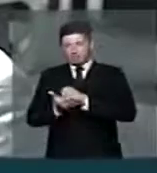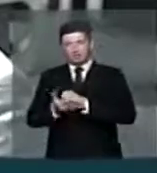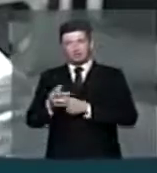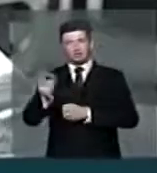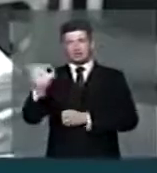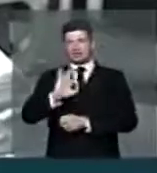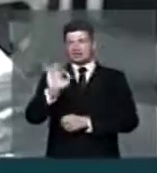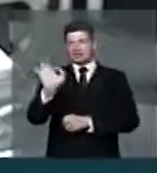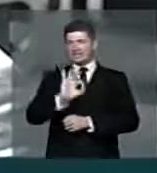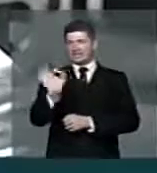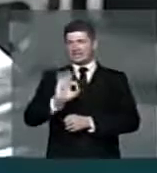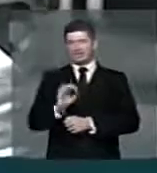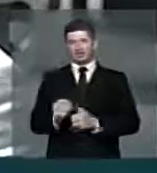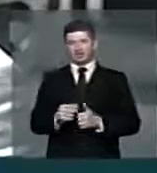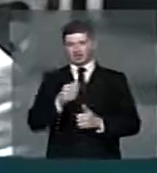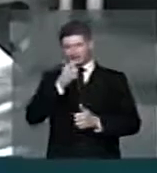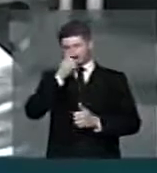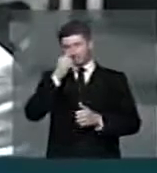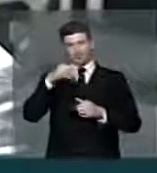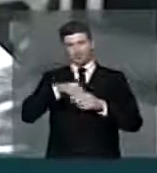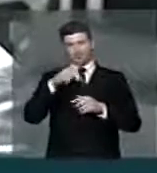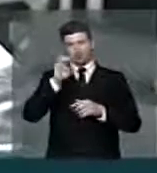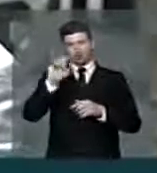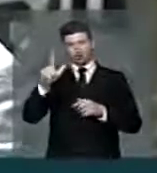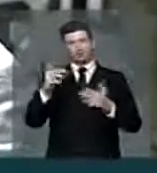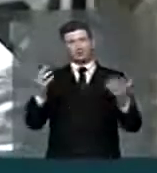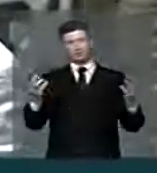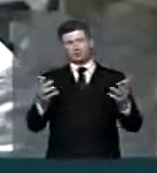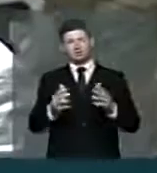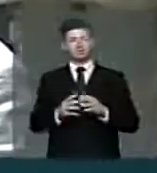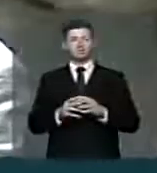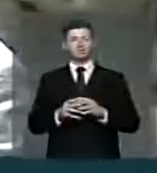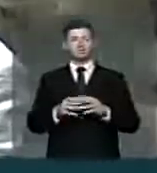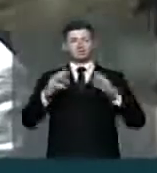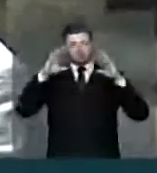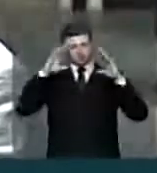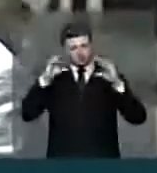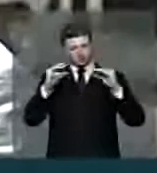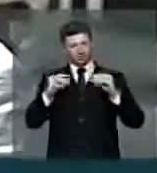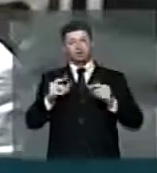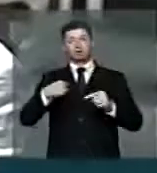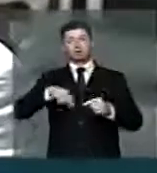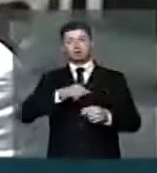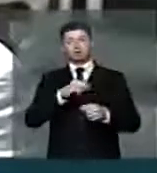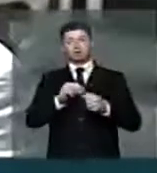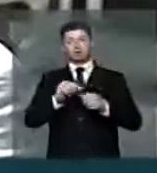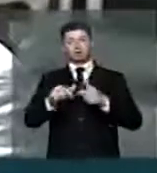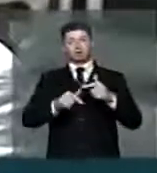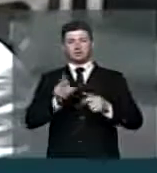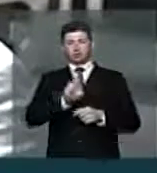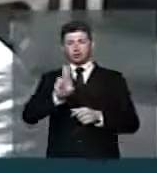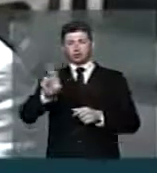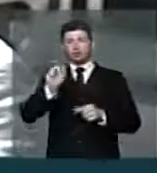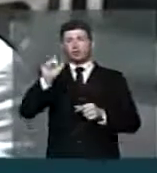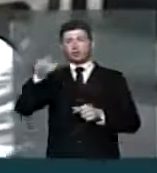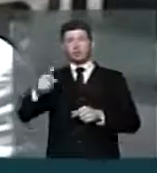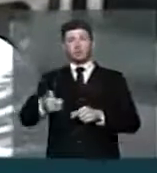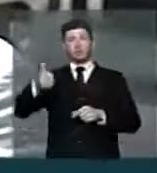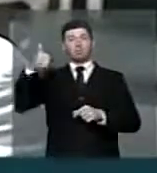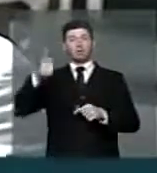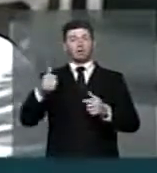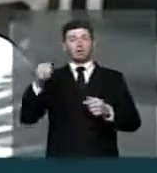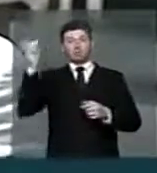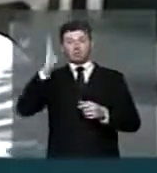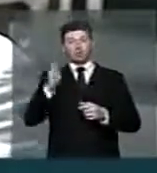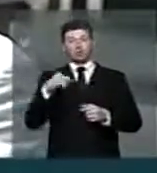contemporaneização alguma dentro do PSOL. Então é com serenidade, agindo em nome do que é maior do que cada um